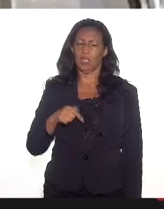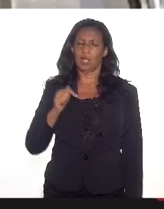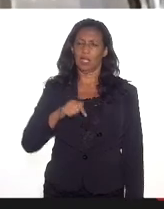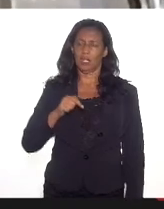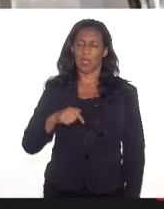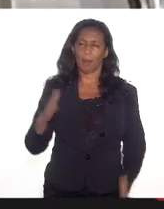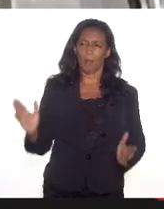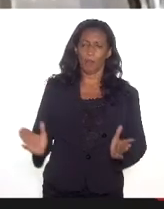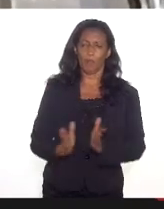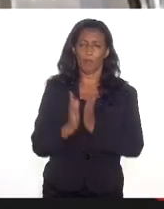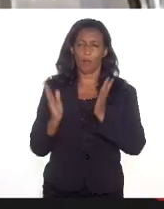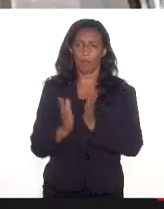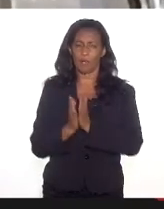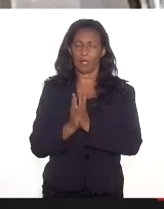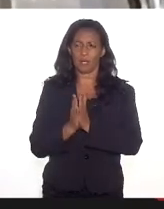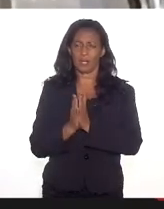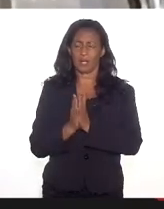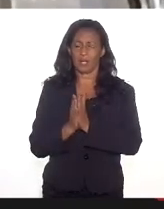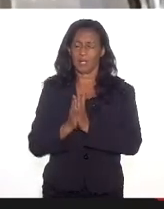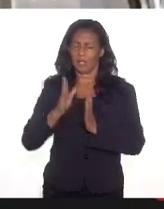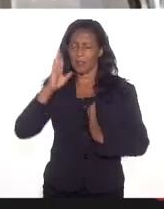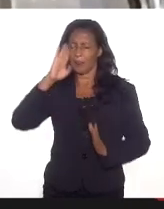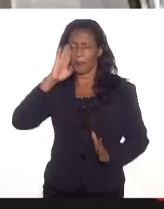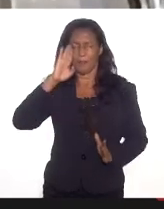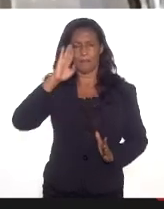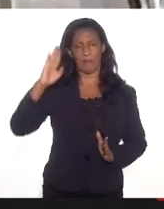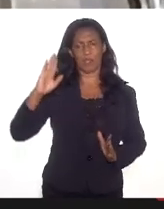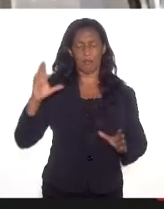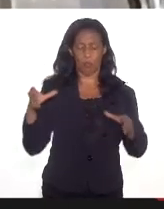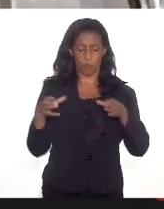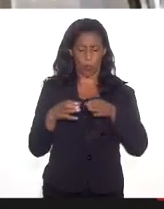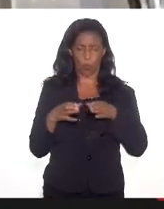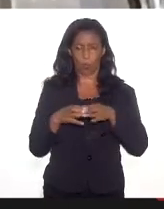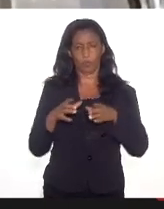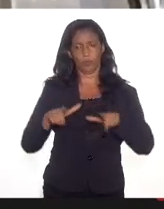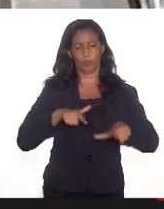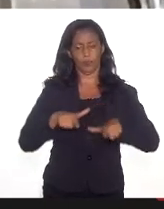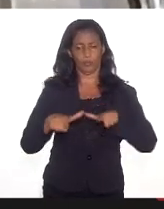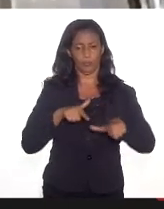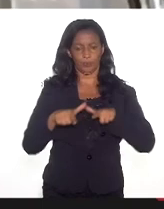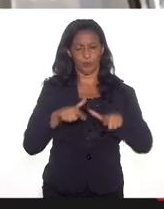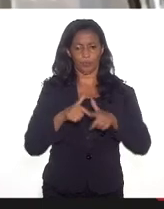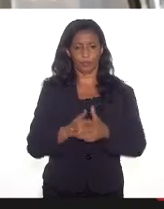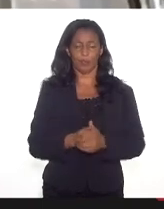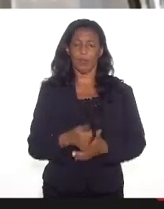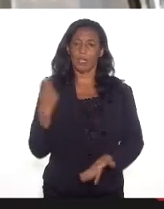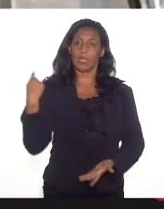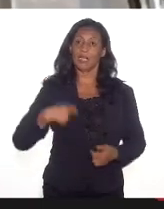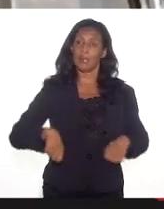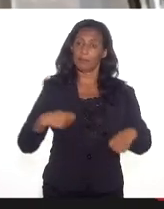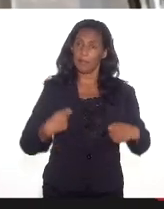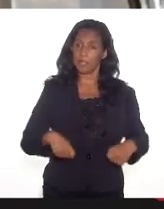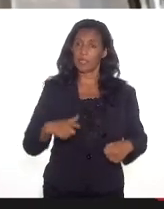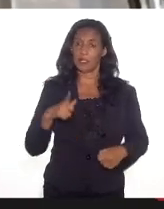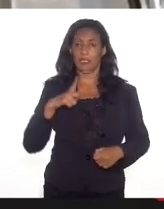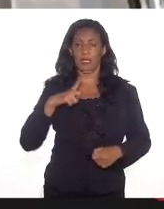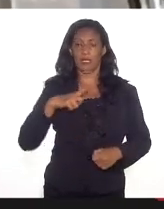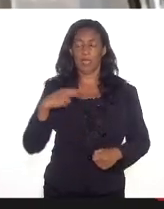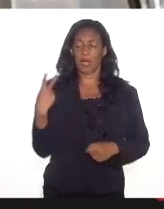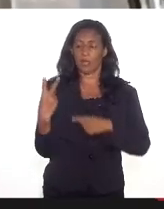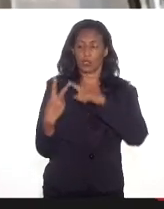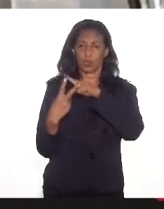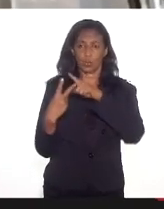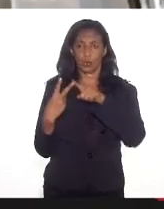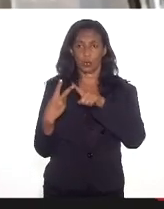da extrema pobreza tem que ser o ponto fundamental dessa comissão e desse trabalho e que ela precisa levar em consideração as duas